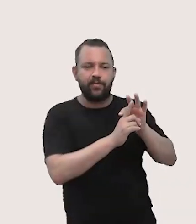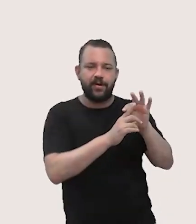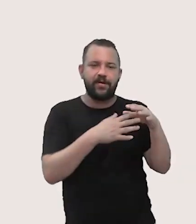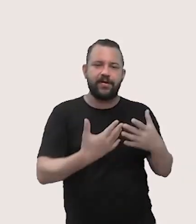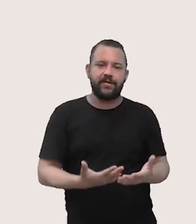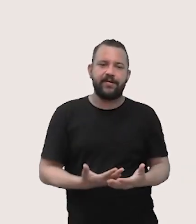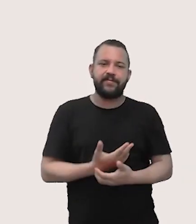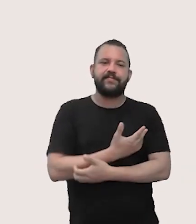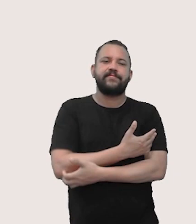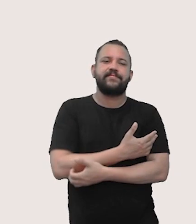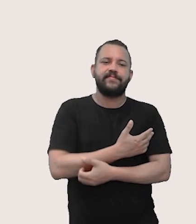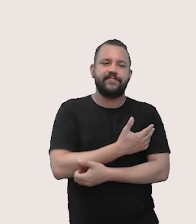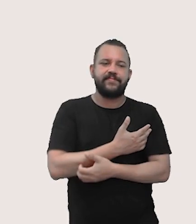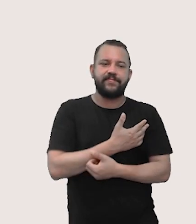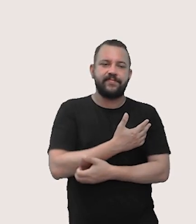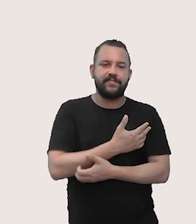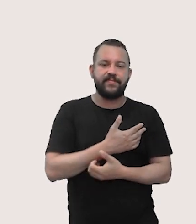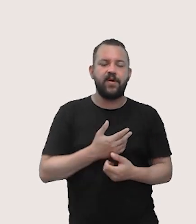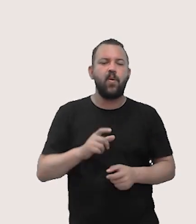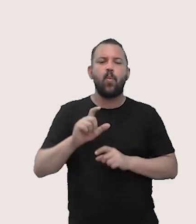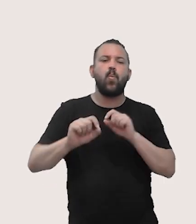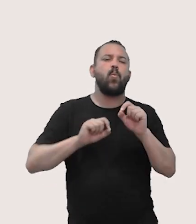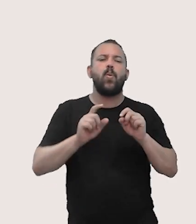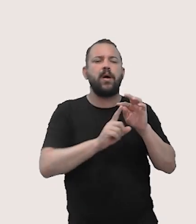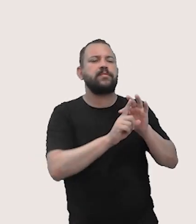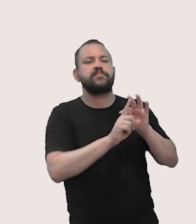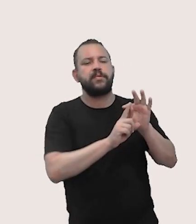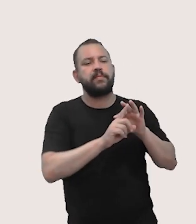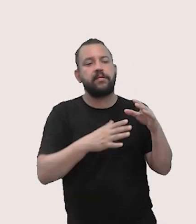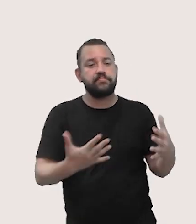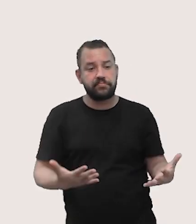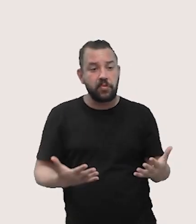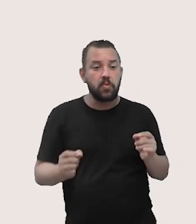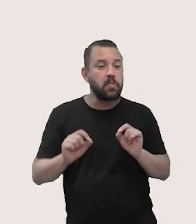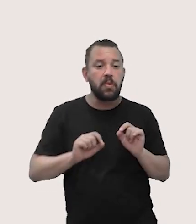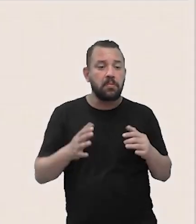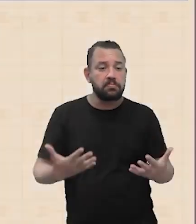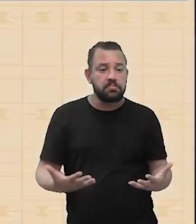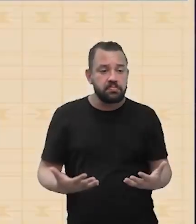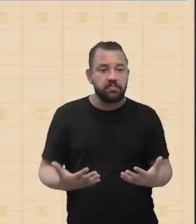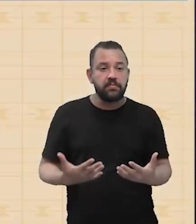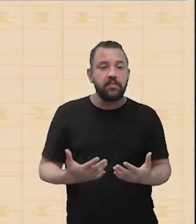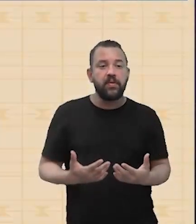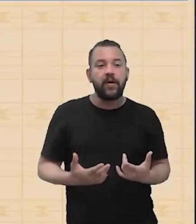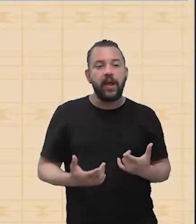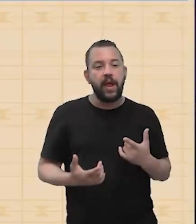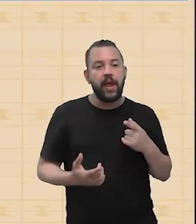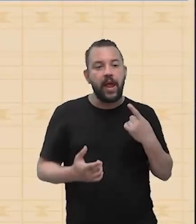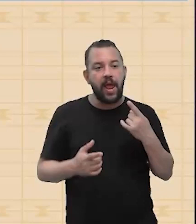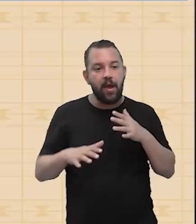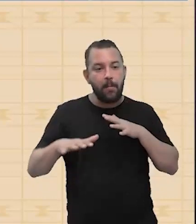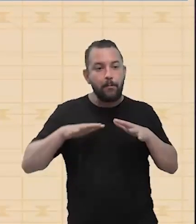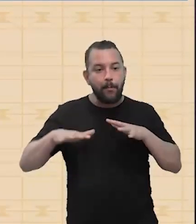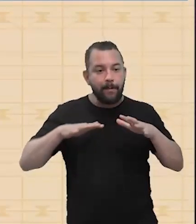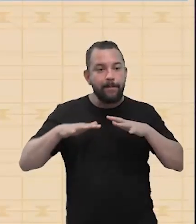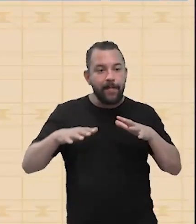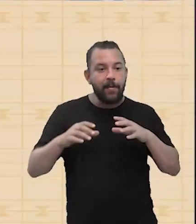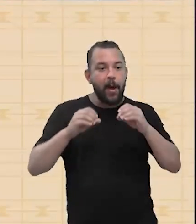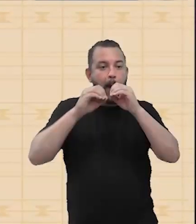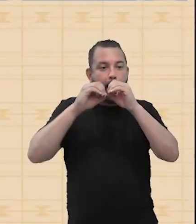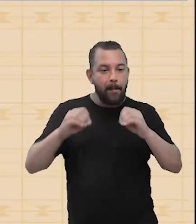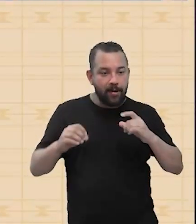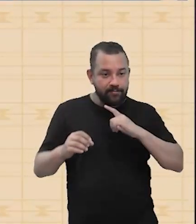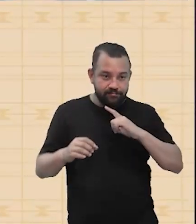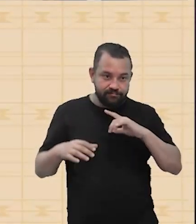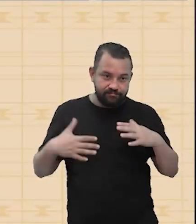moleque! Então, o que é temperatura? Temperatura é o grau de vibração que a molécula tem. Então,